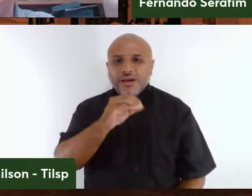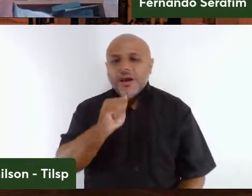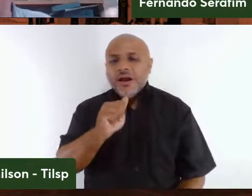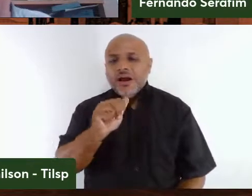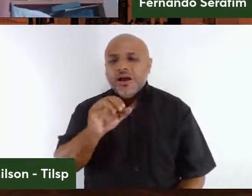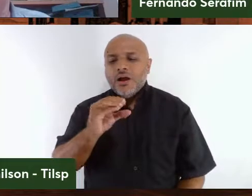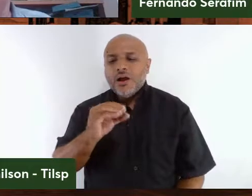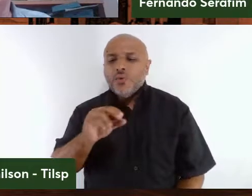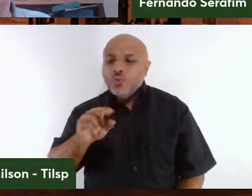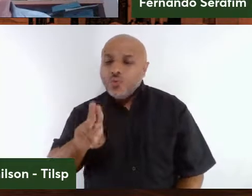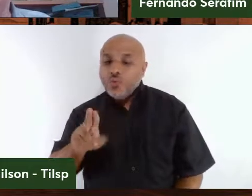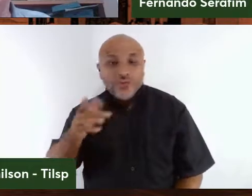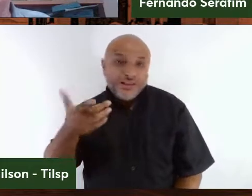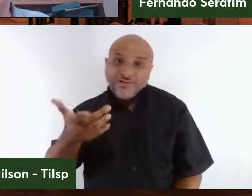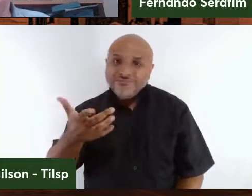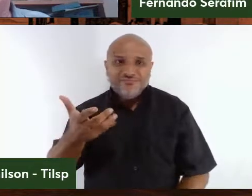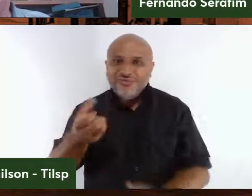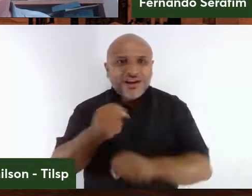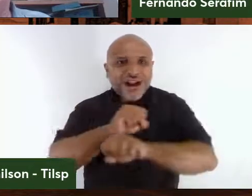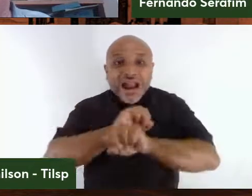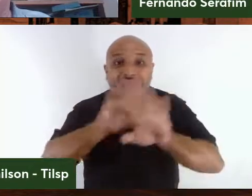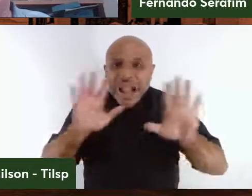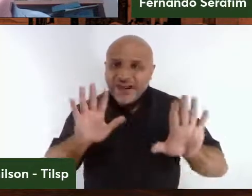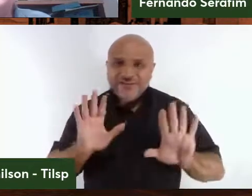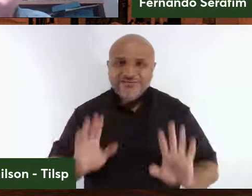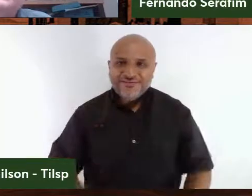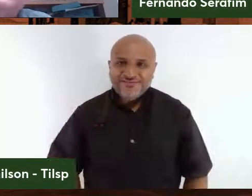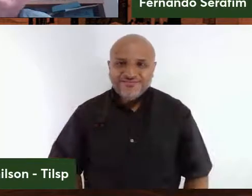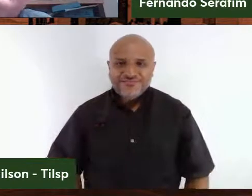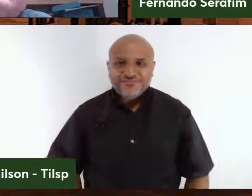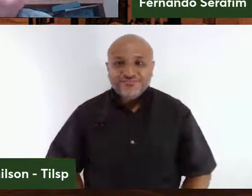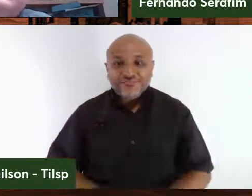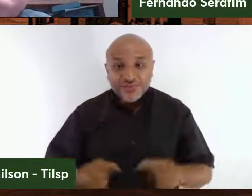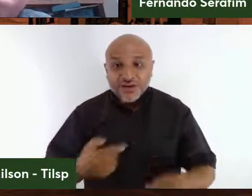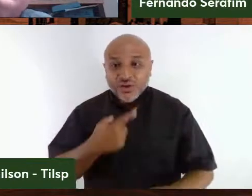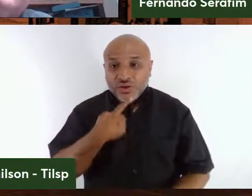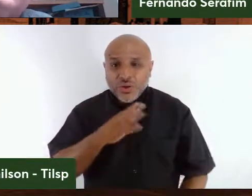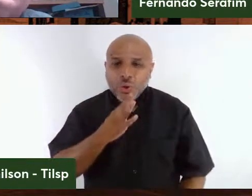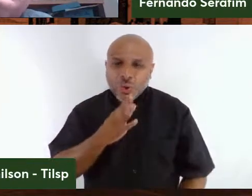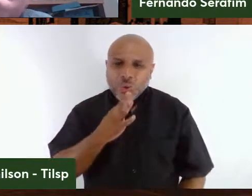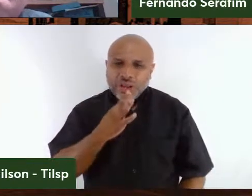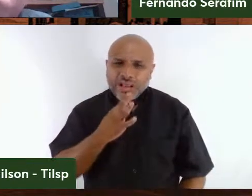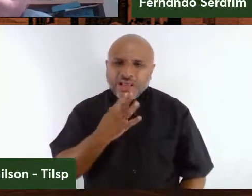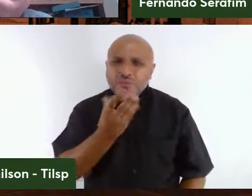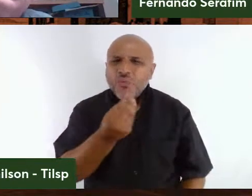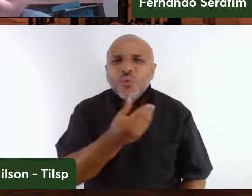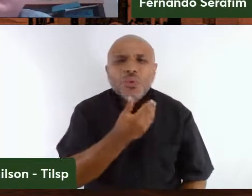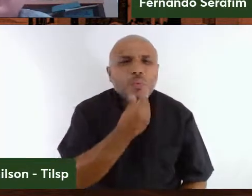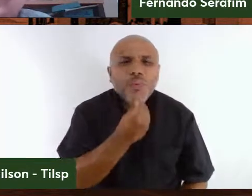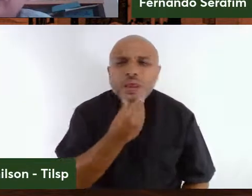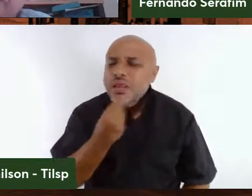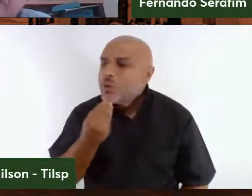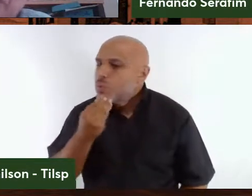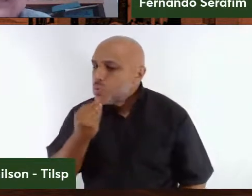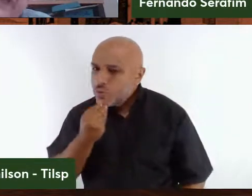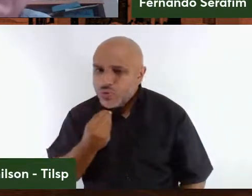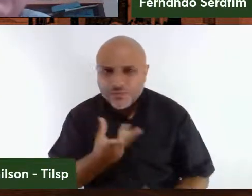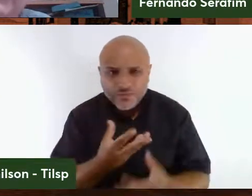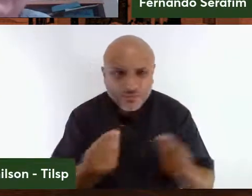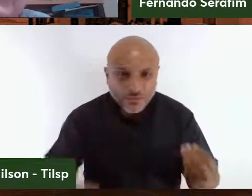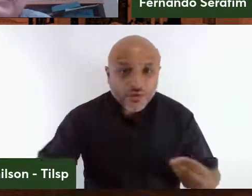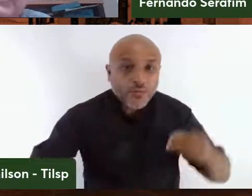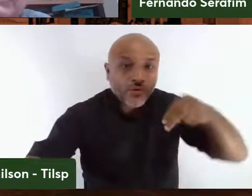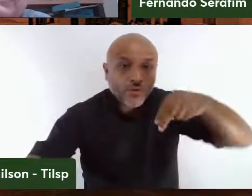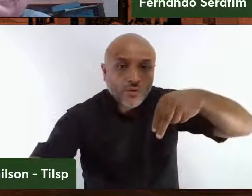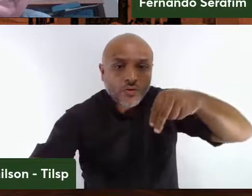não fica explícito. Uhum. Né? Mas eu conheci muitos meninos como o Nael,